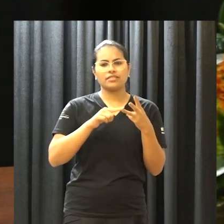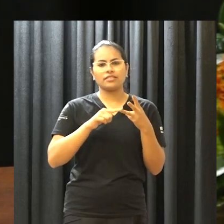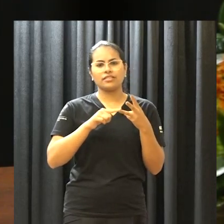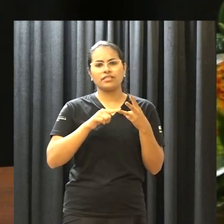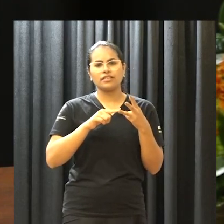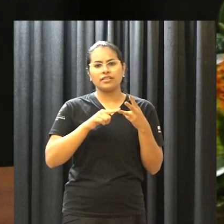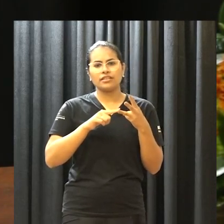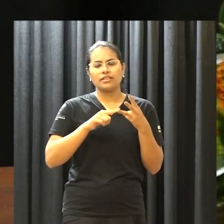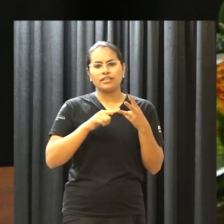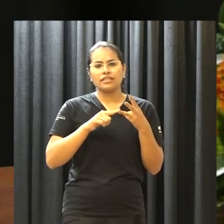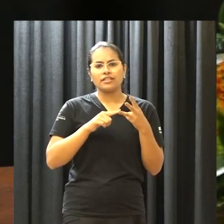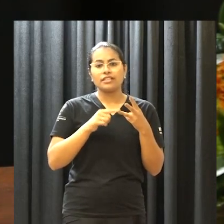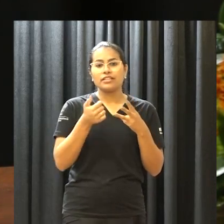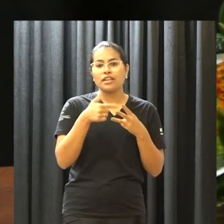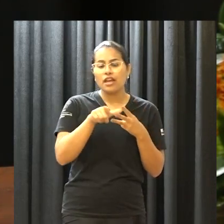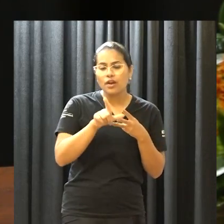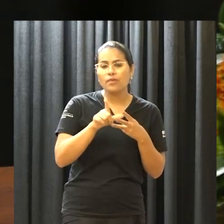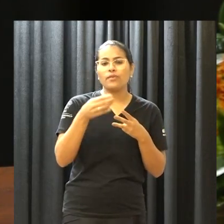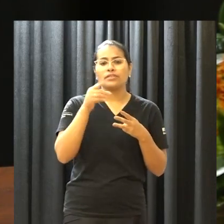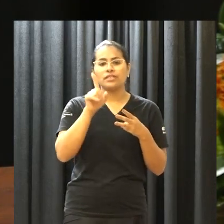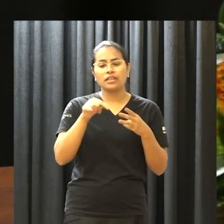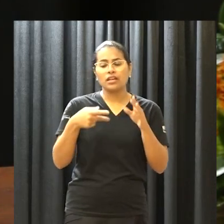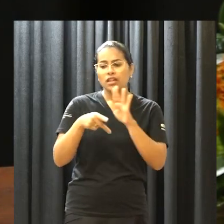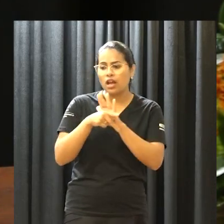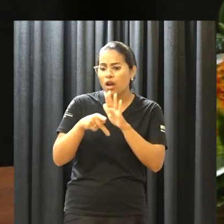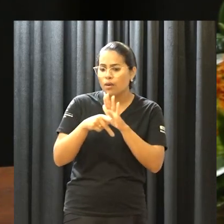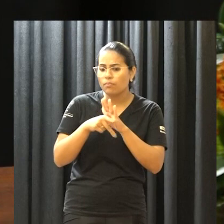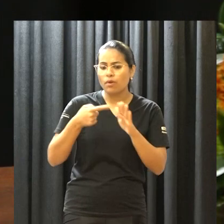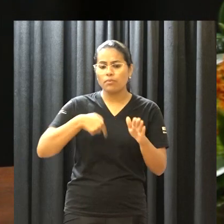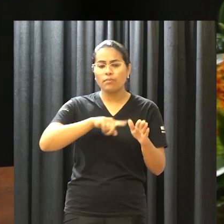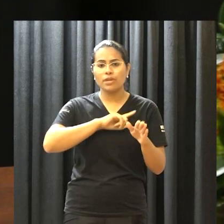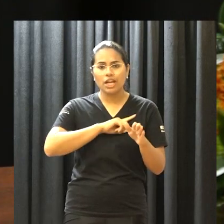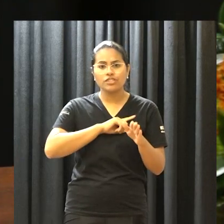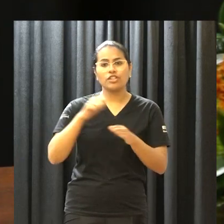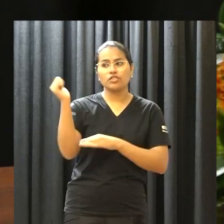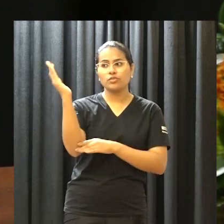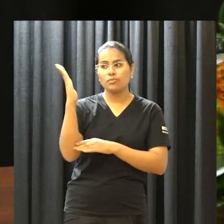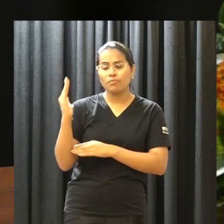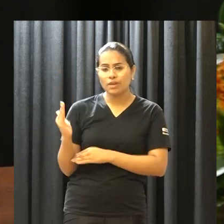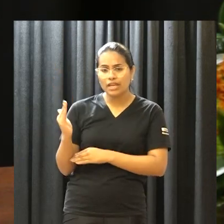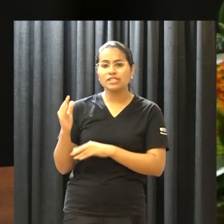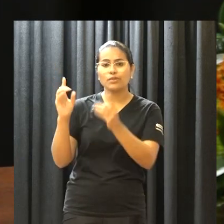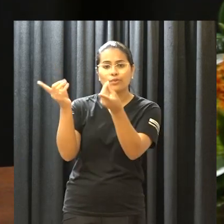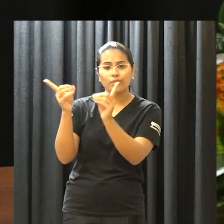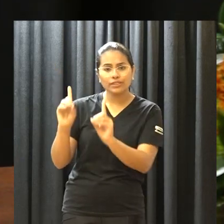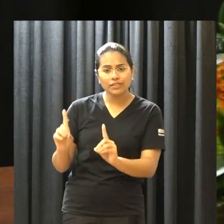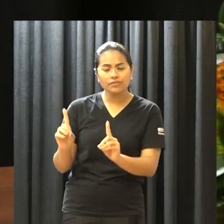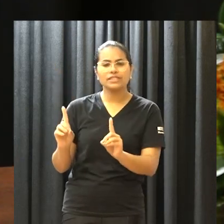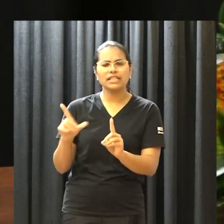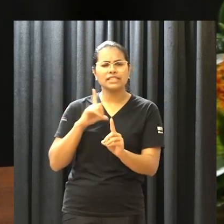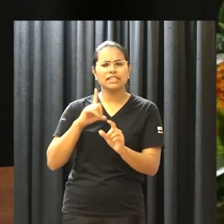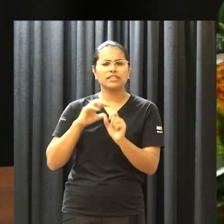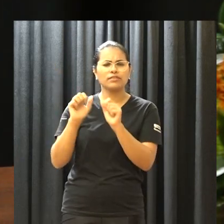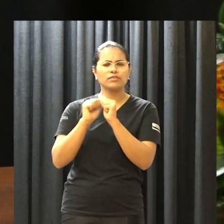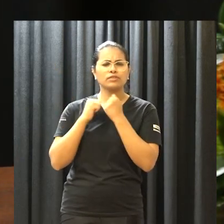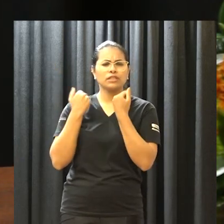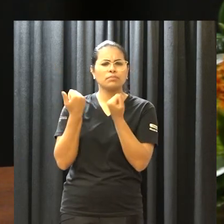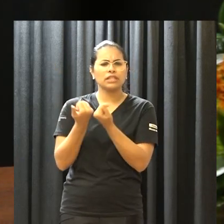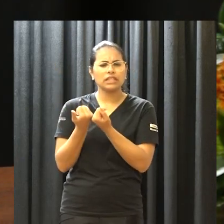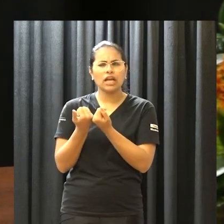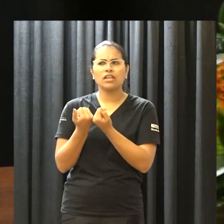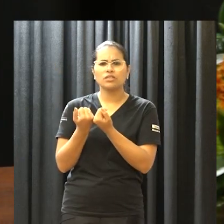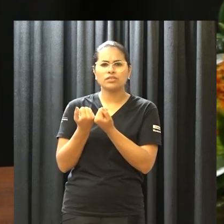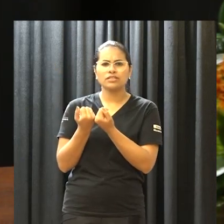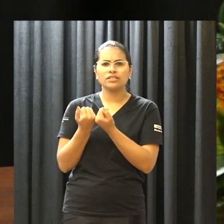são organizadoras, que era o Retratos do Brasil com Deficiência. Esse seminário aconteceu em...